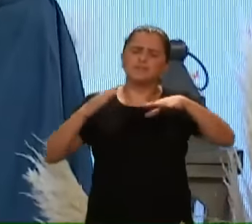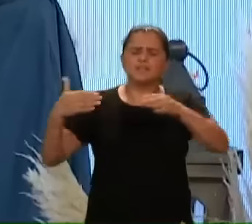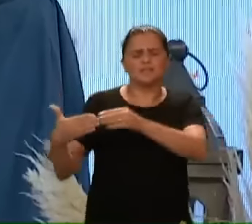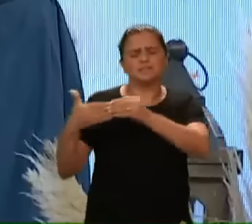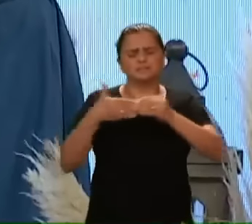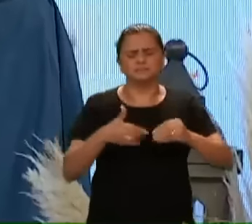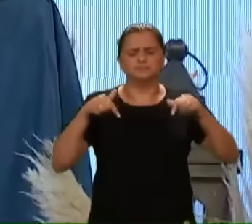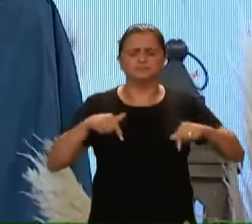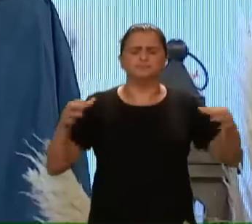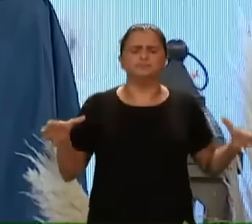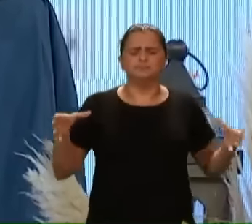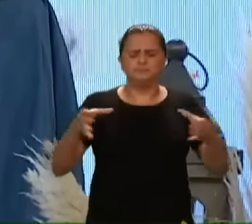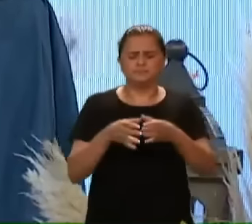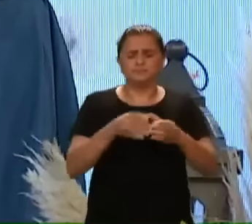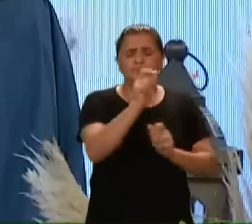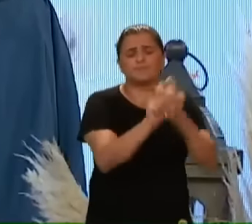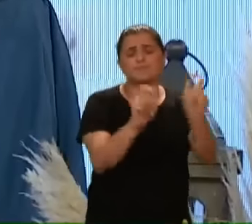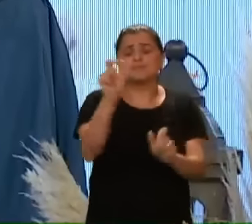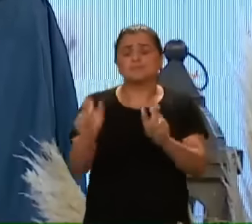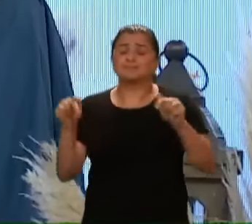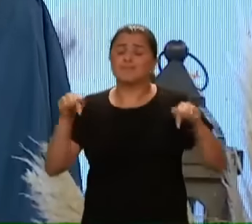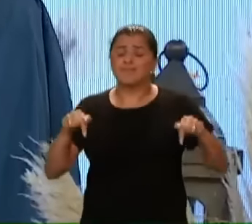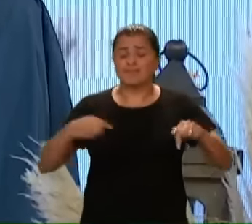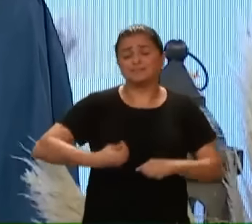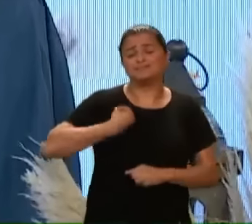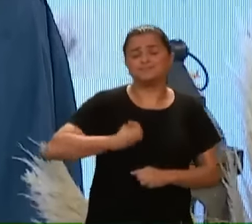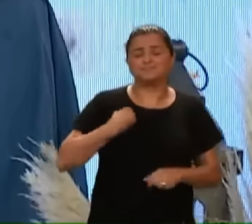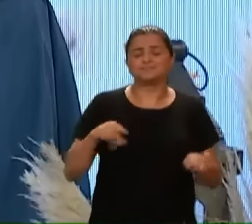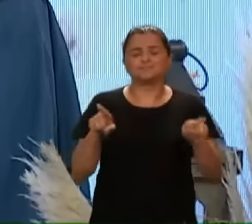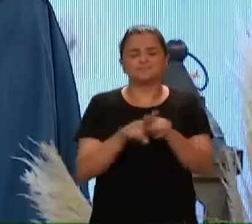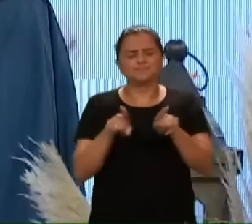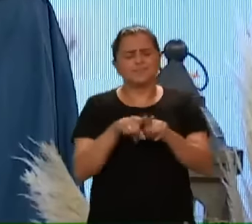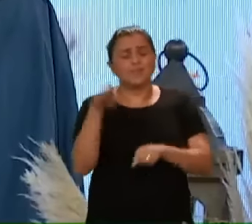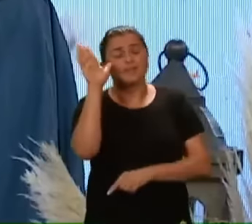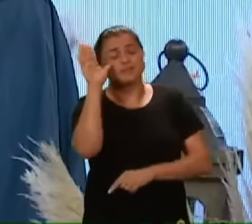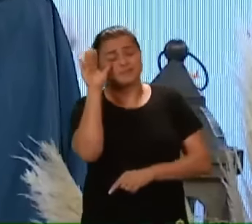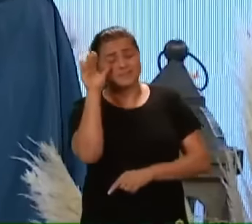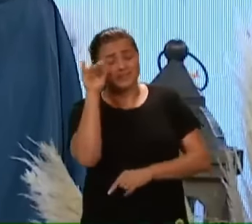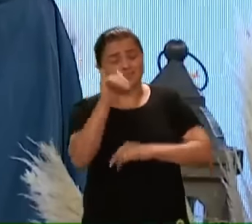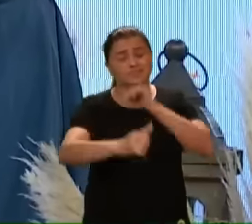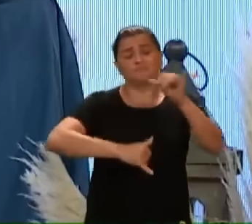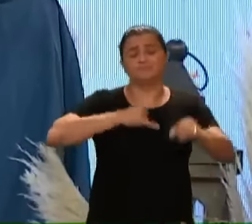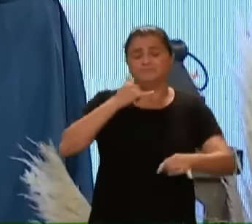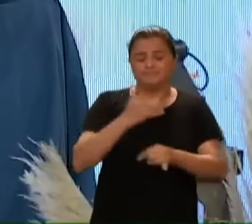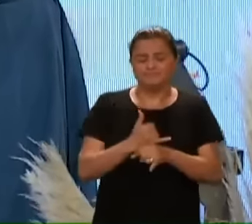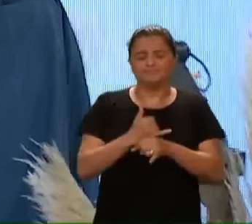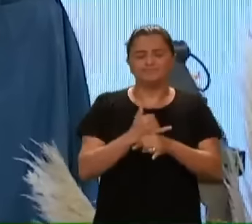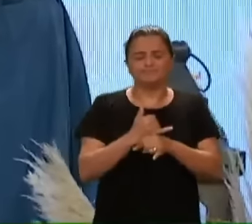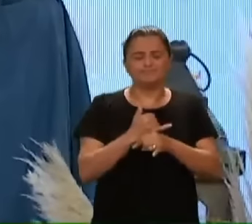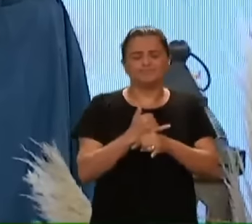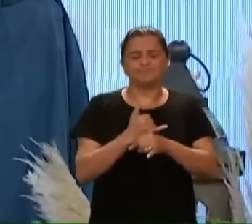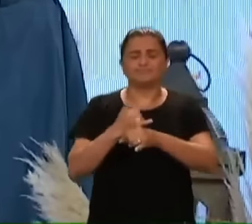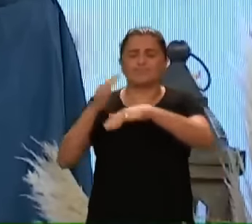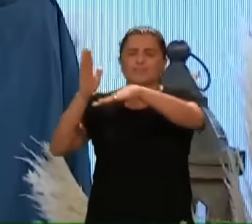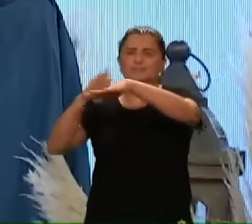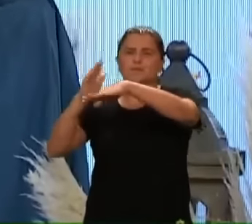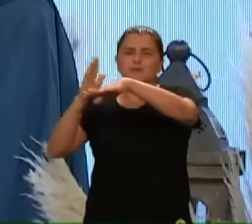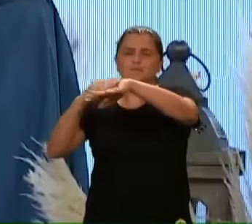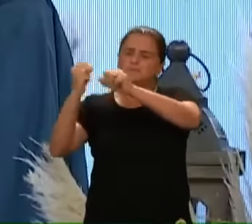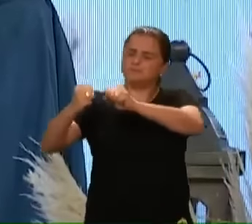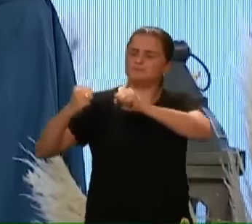lugar. Aquelas que estão aqui presencialmente, aquelas que estão nos acompanhando pela internet, que a tua mão